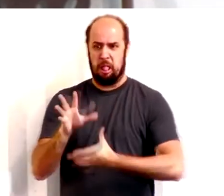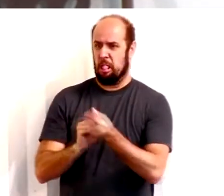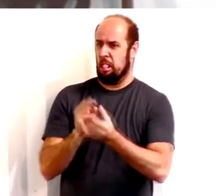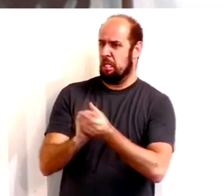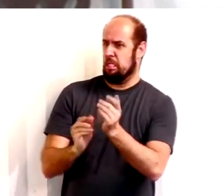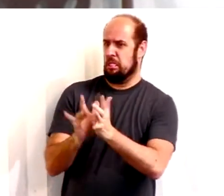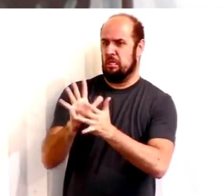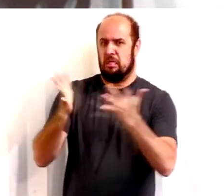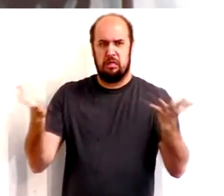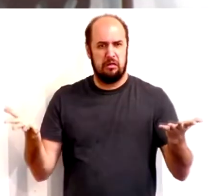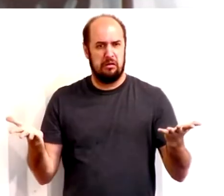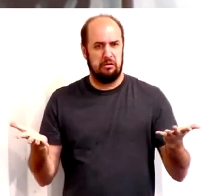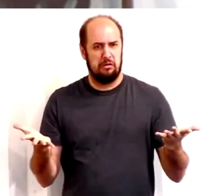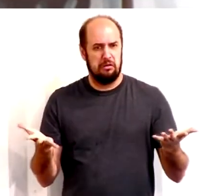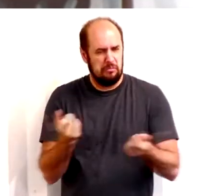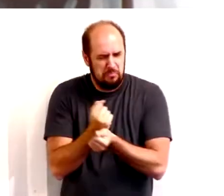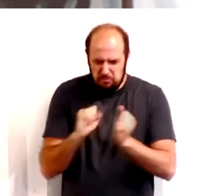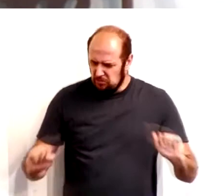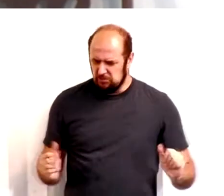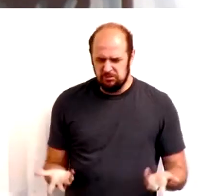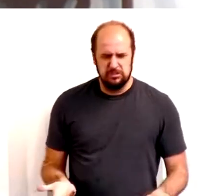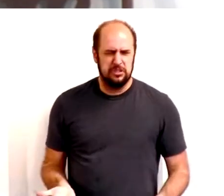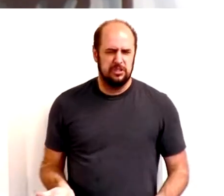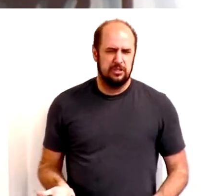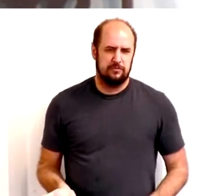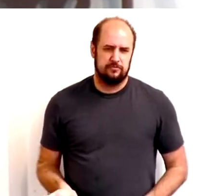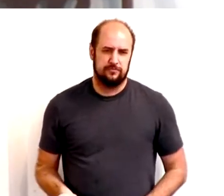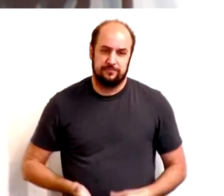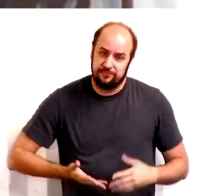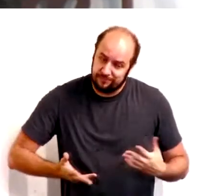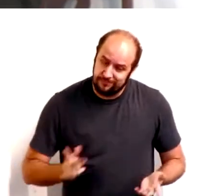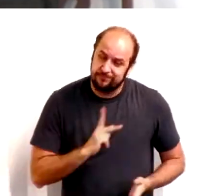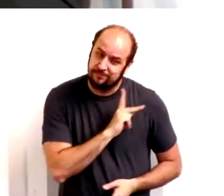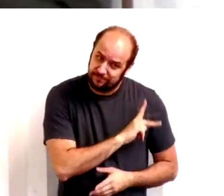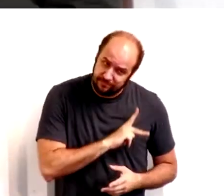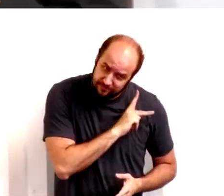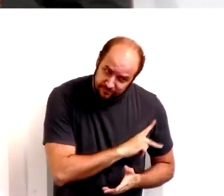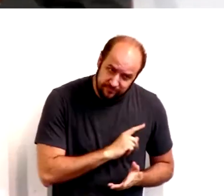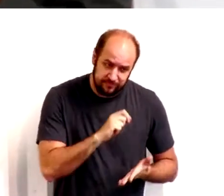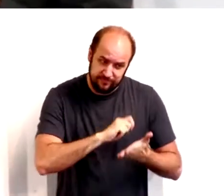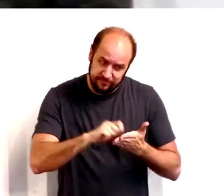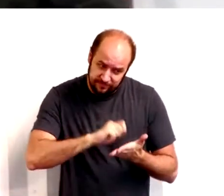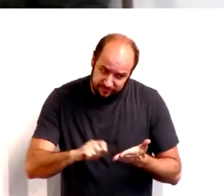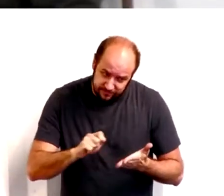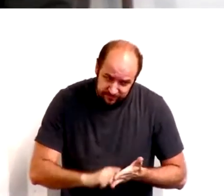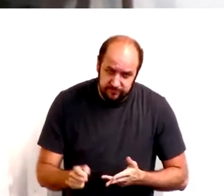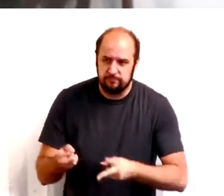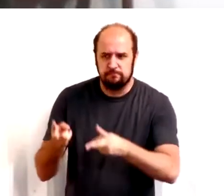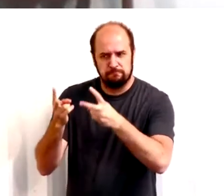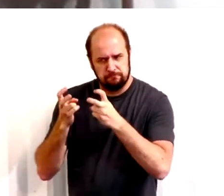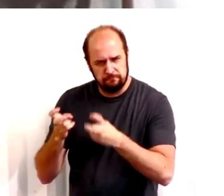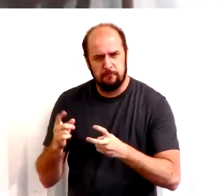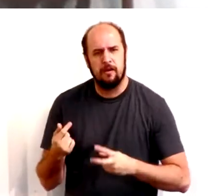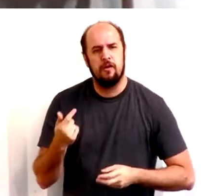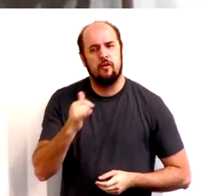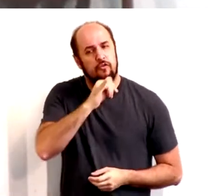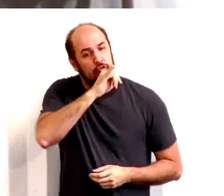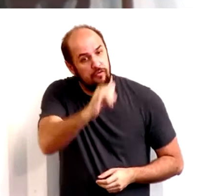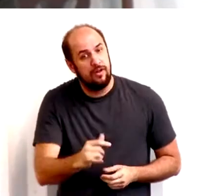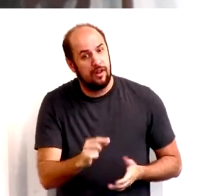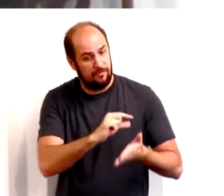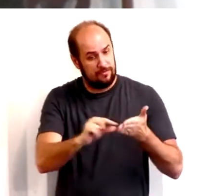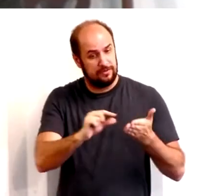tudo como ele viveu. Então Paulo chama a atenção também para ele, quando nos versículos